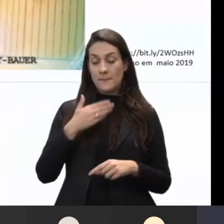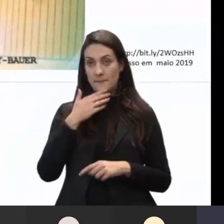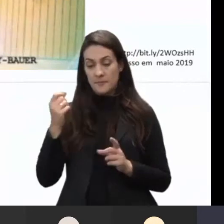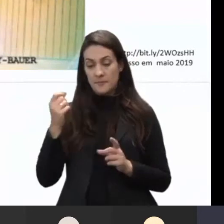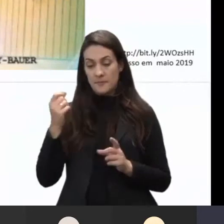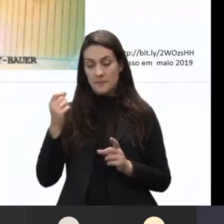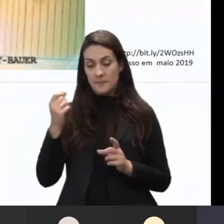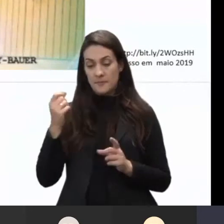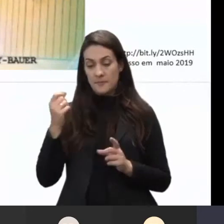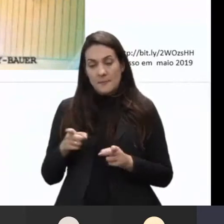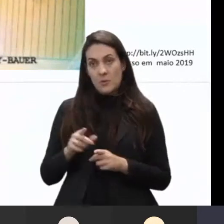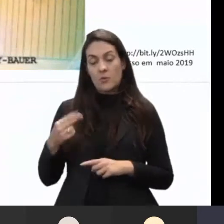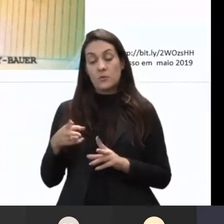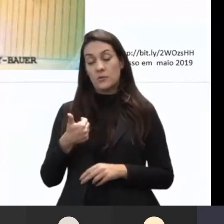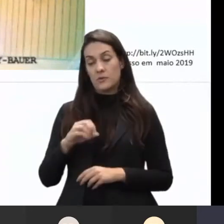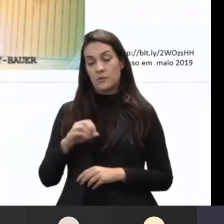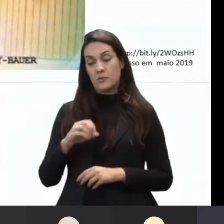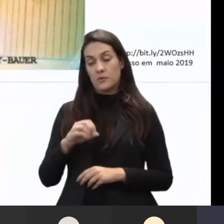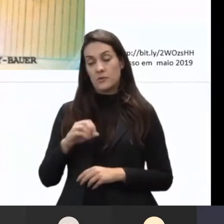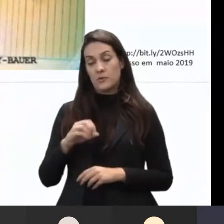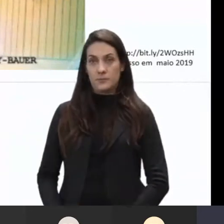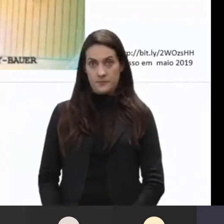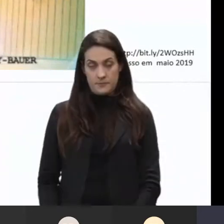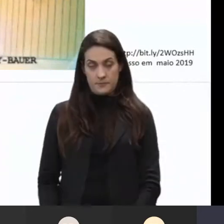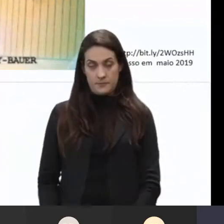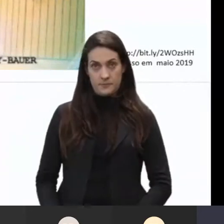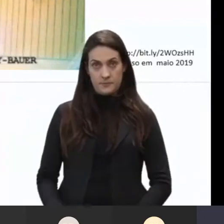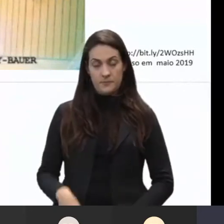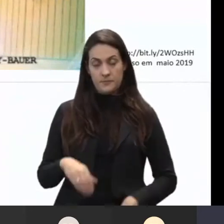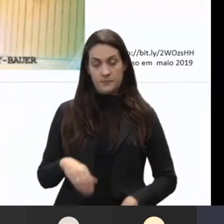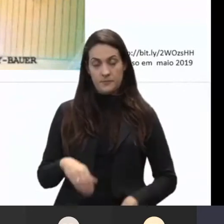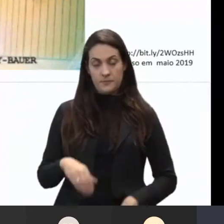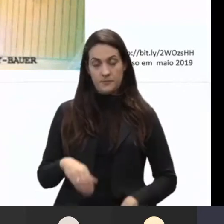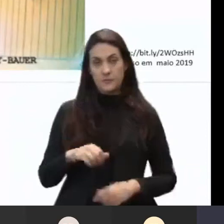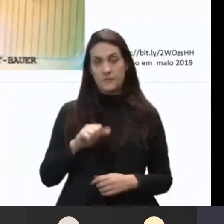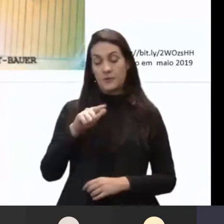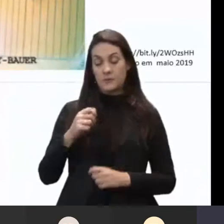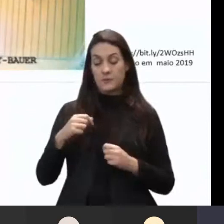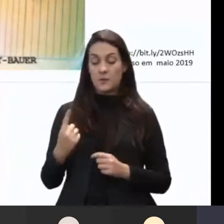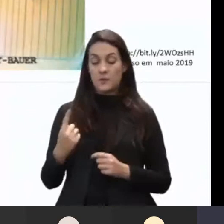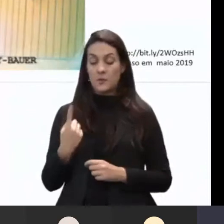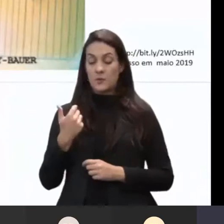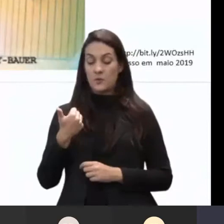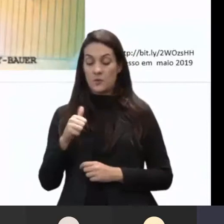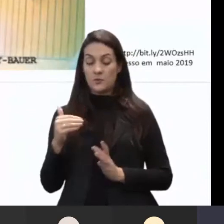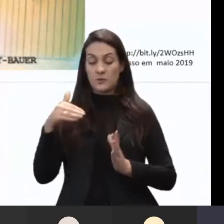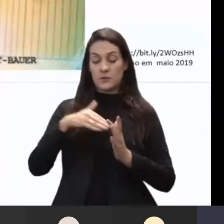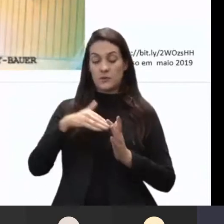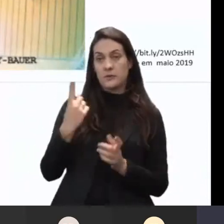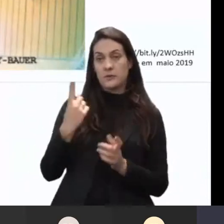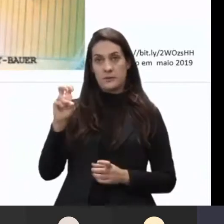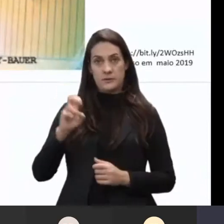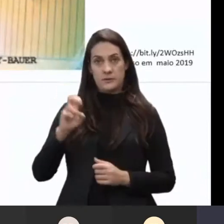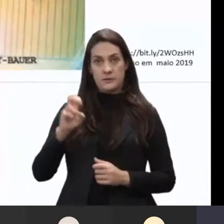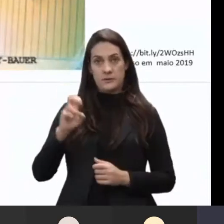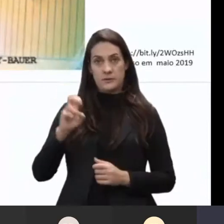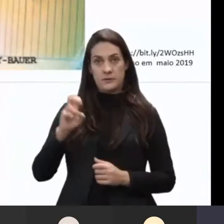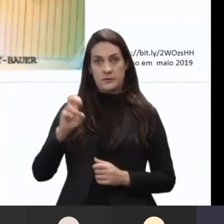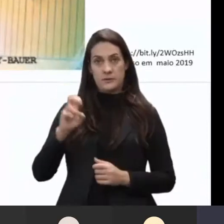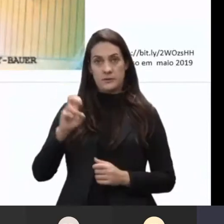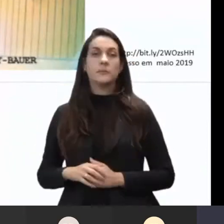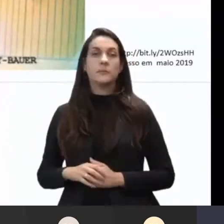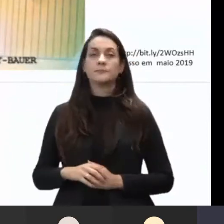apresentar um perfil intermediário, o halo tem que ser entre 11 e 15. E para ele ter um halo sensível, ele tem que ser maior ou igual